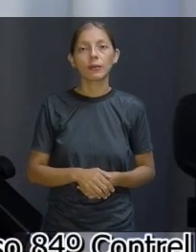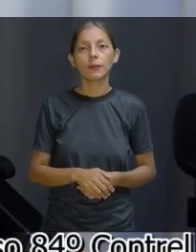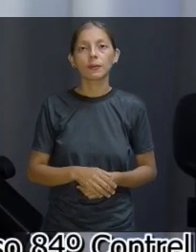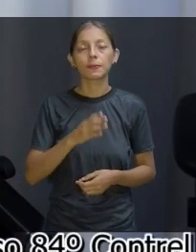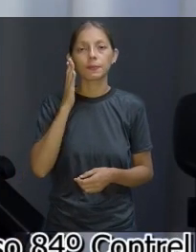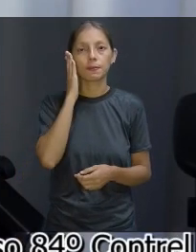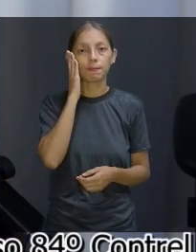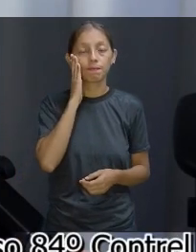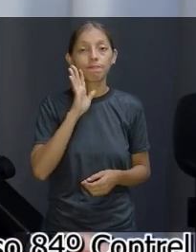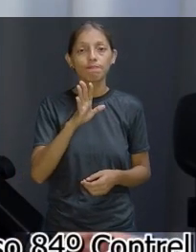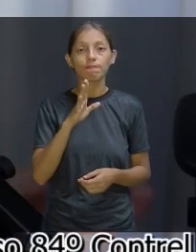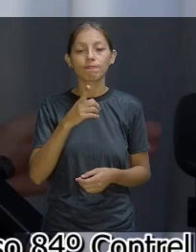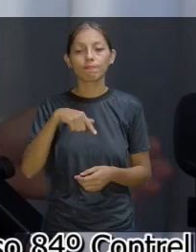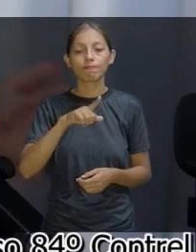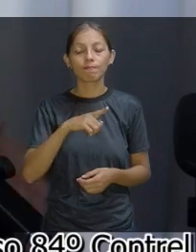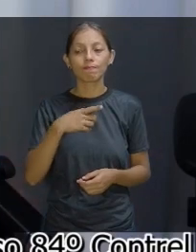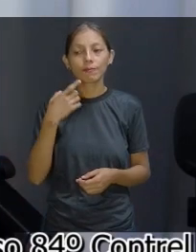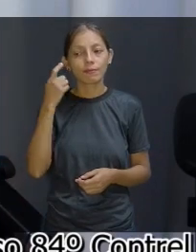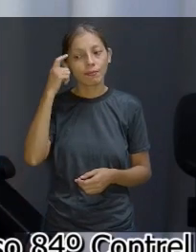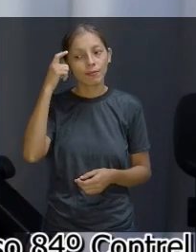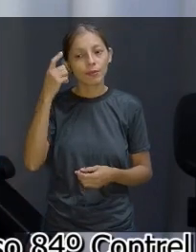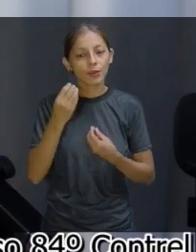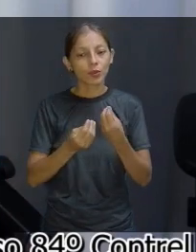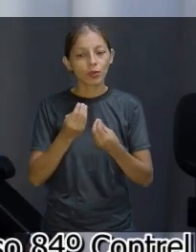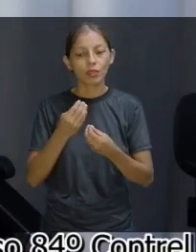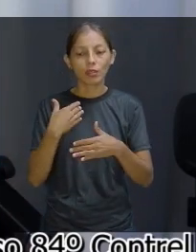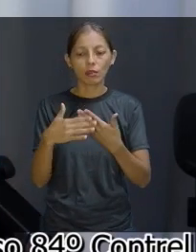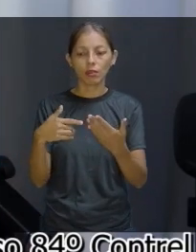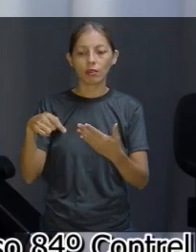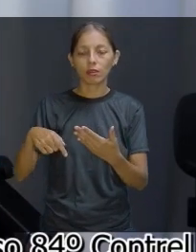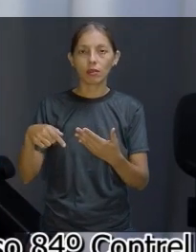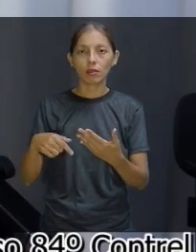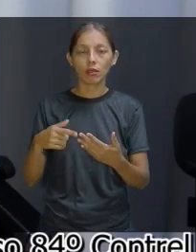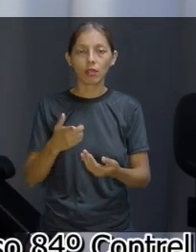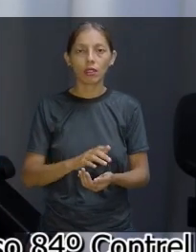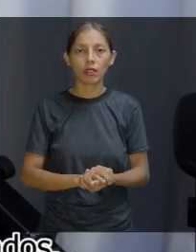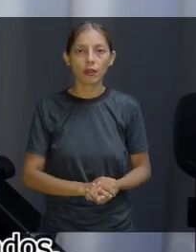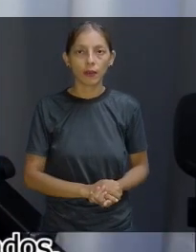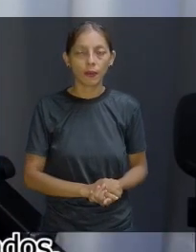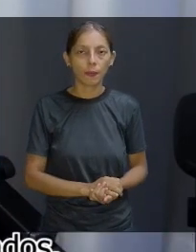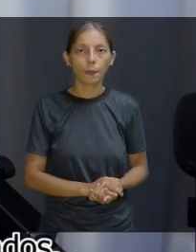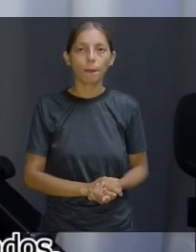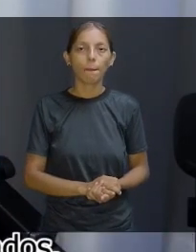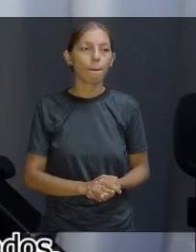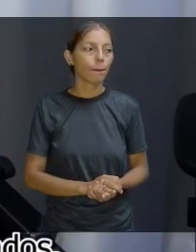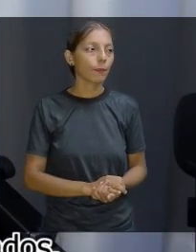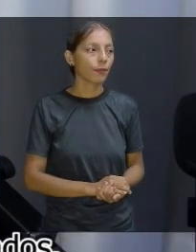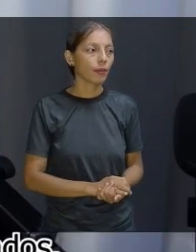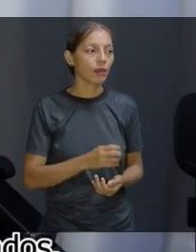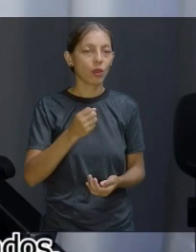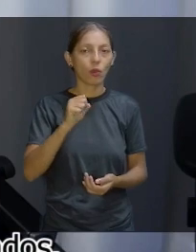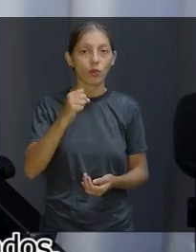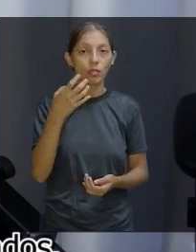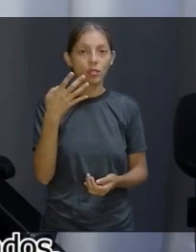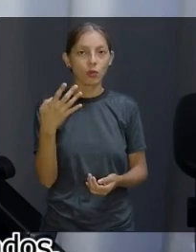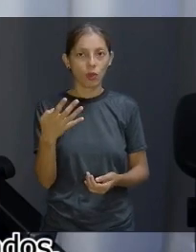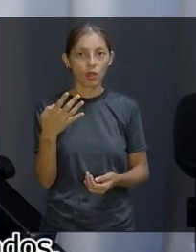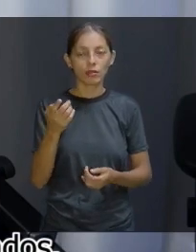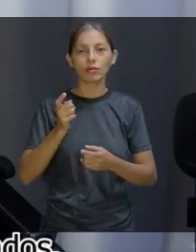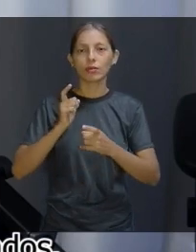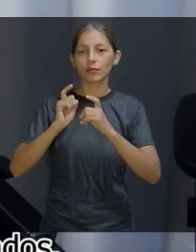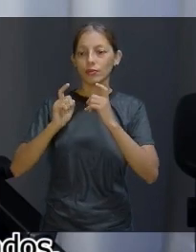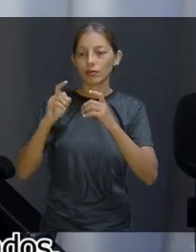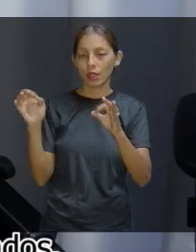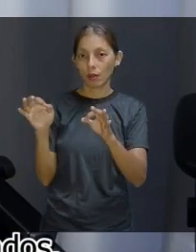a sensação que nós temos depois de encerrar esse nosso 84º Copitrel é a certeza de que